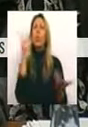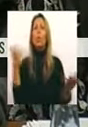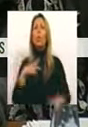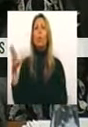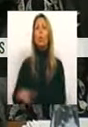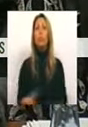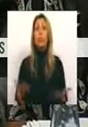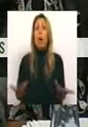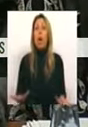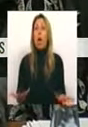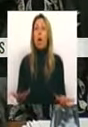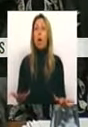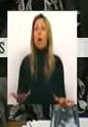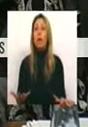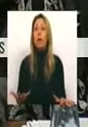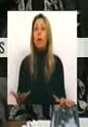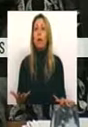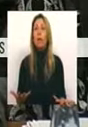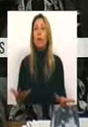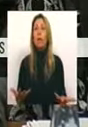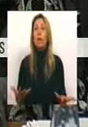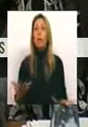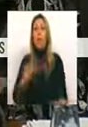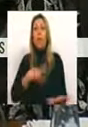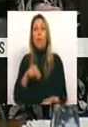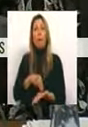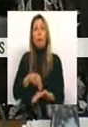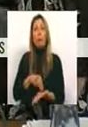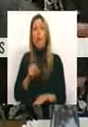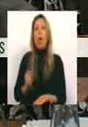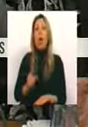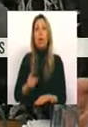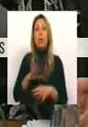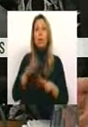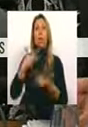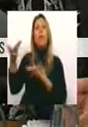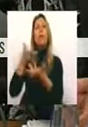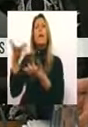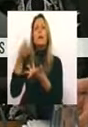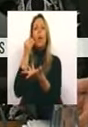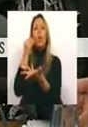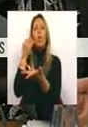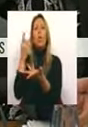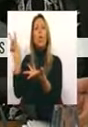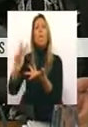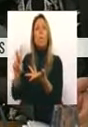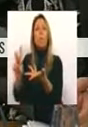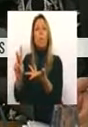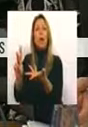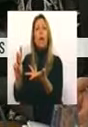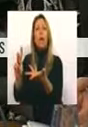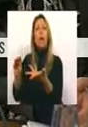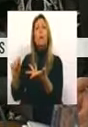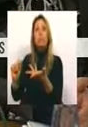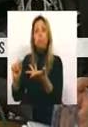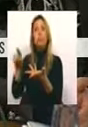e se procura o obtendo posicionar na relação com o outro uso ela de maneira que joga posso superar os graves